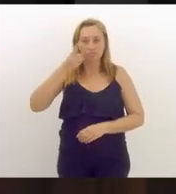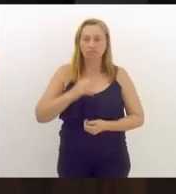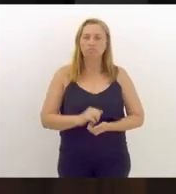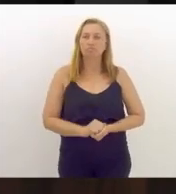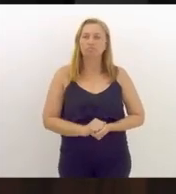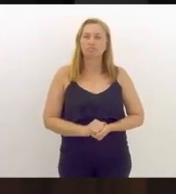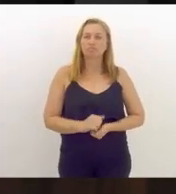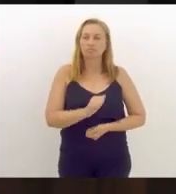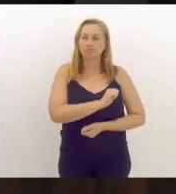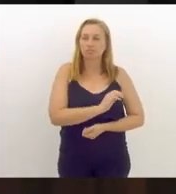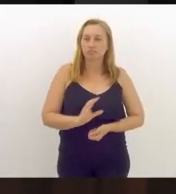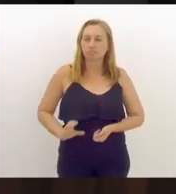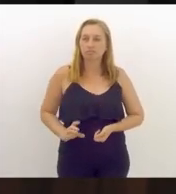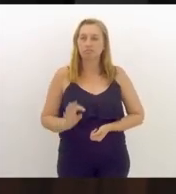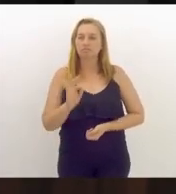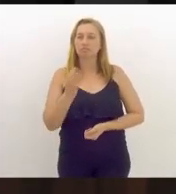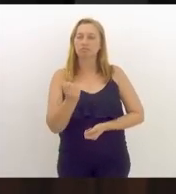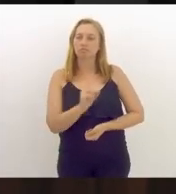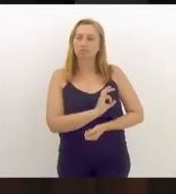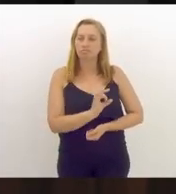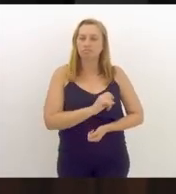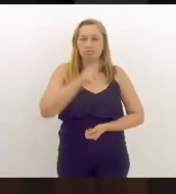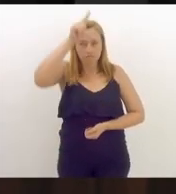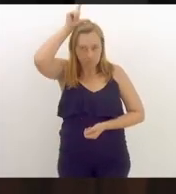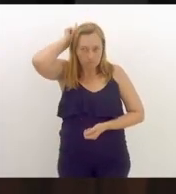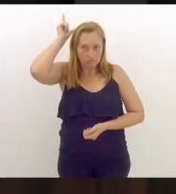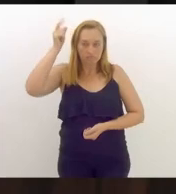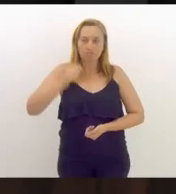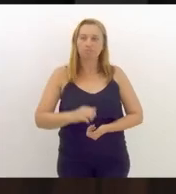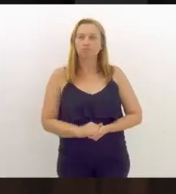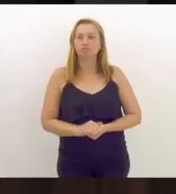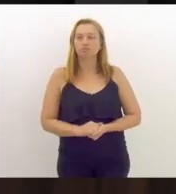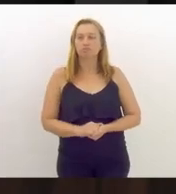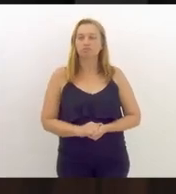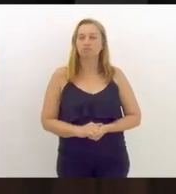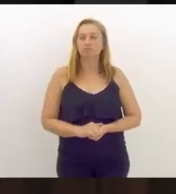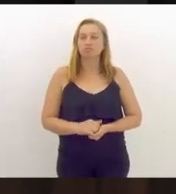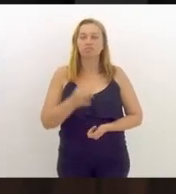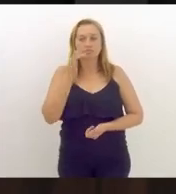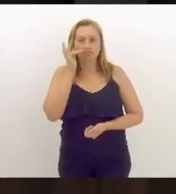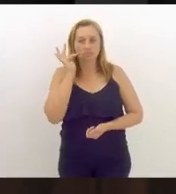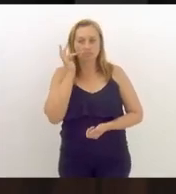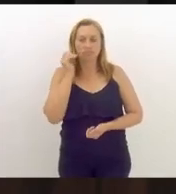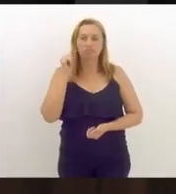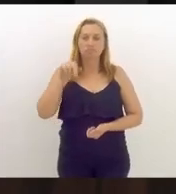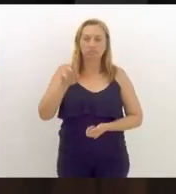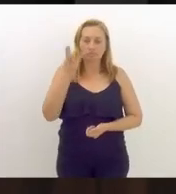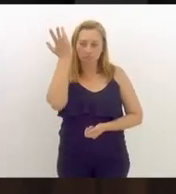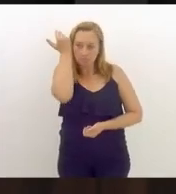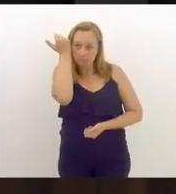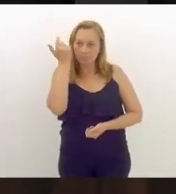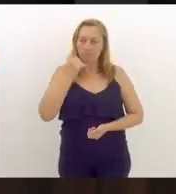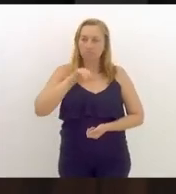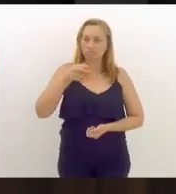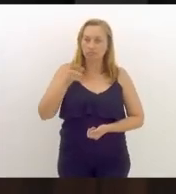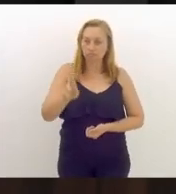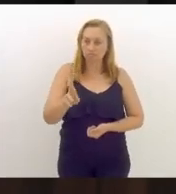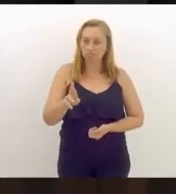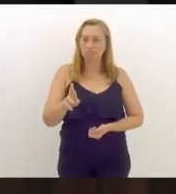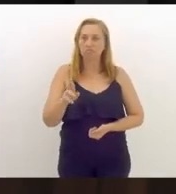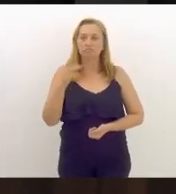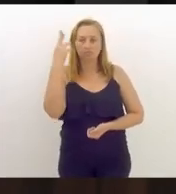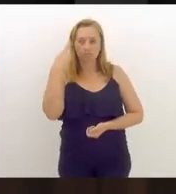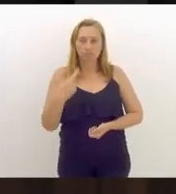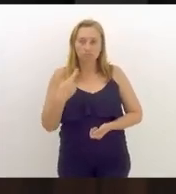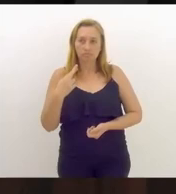André Ceciliano Marta Rocha luz Paulo luz Flávio Serafina Eleomar Coelho Jari de Oliveira Renata Souza